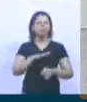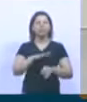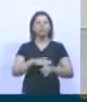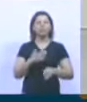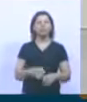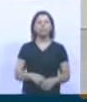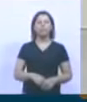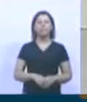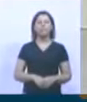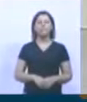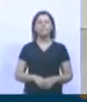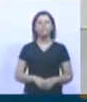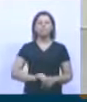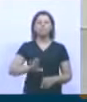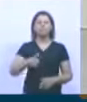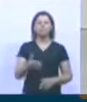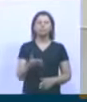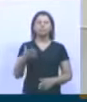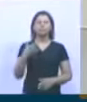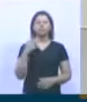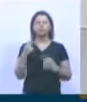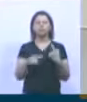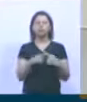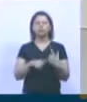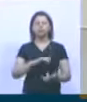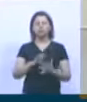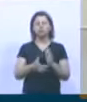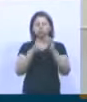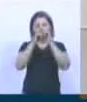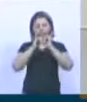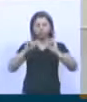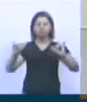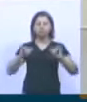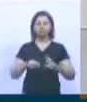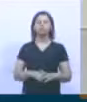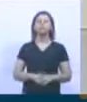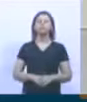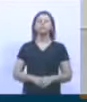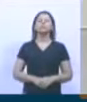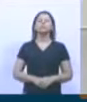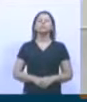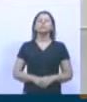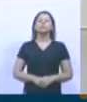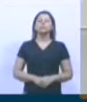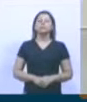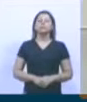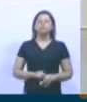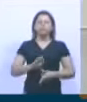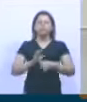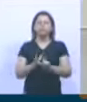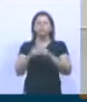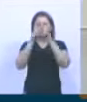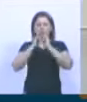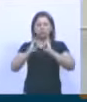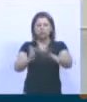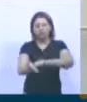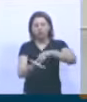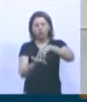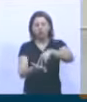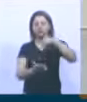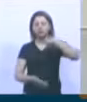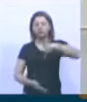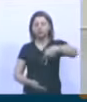did Jesus say? Então, portanto, o que Jesus diz? Before he said, get up and walk. Antes de dizer levante e